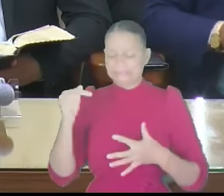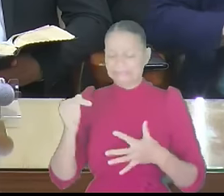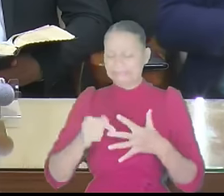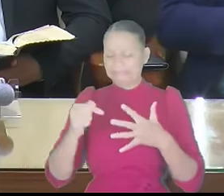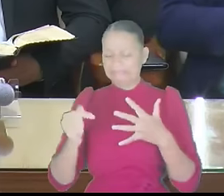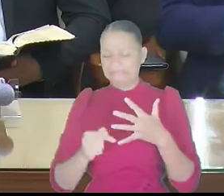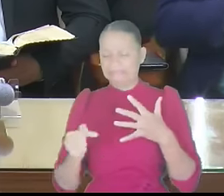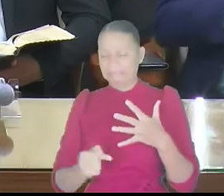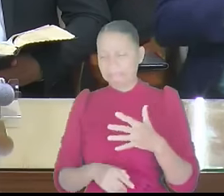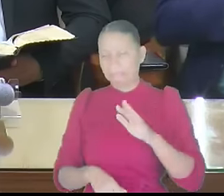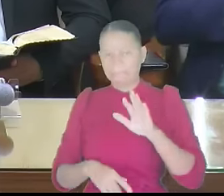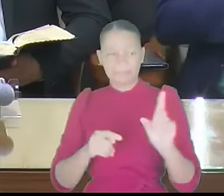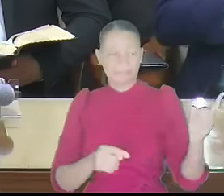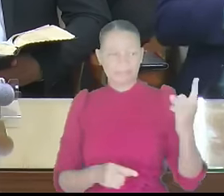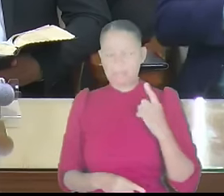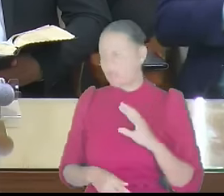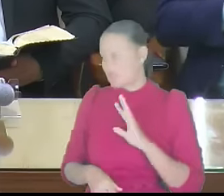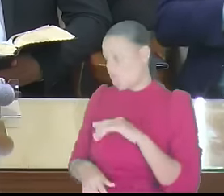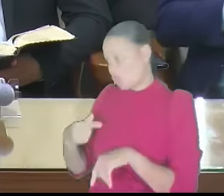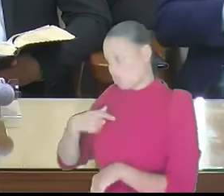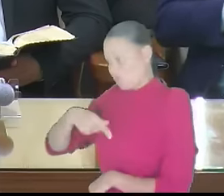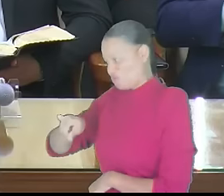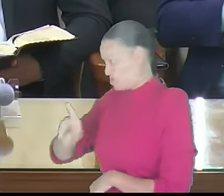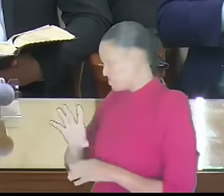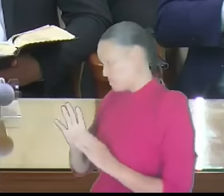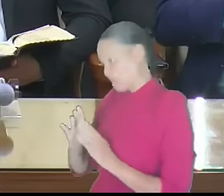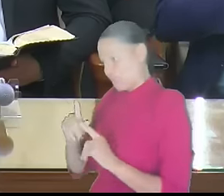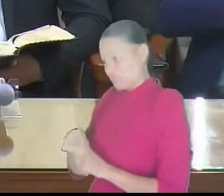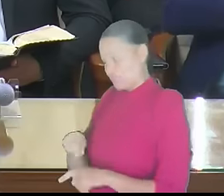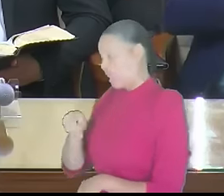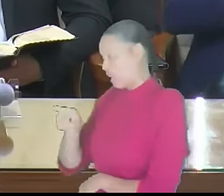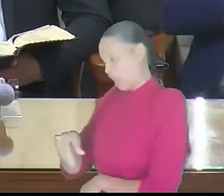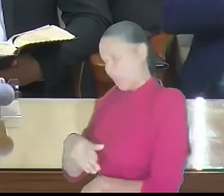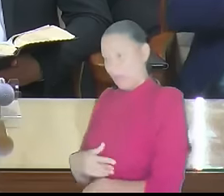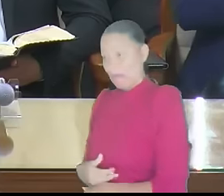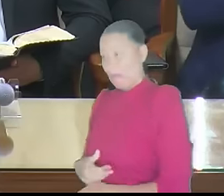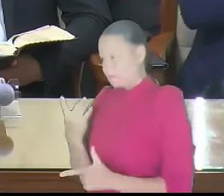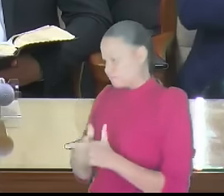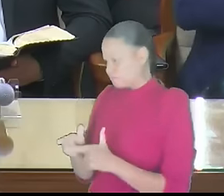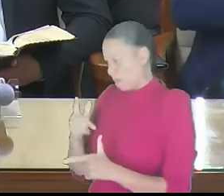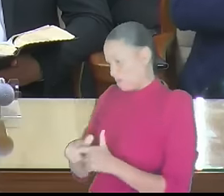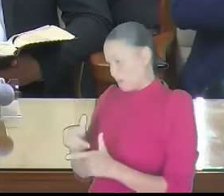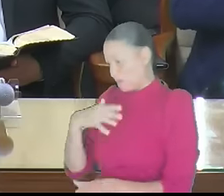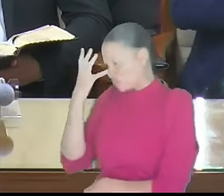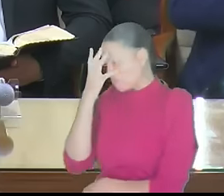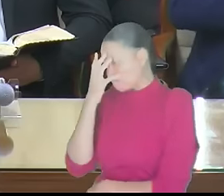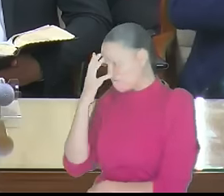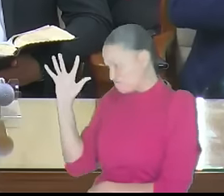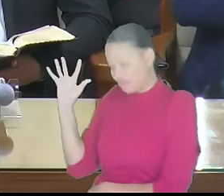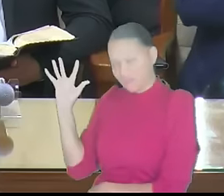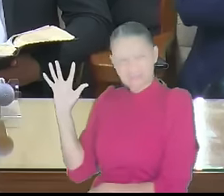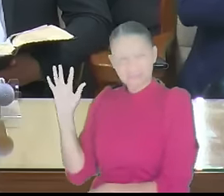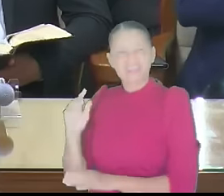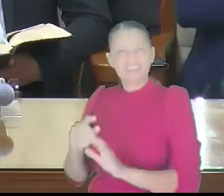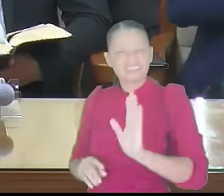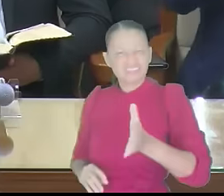Tem gente que diz assim, eu não vou para a igreja porque lá só tem hipócrita. Já ouviram alguém dizer